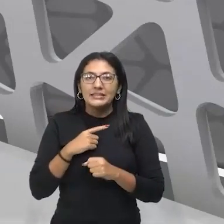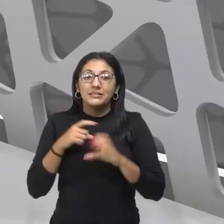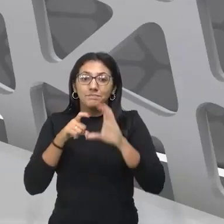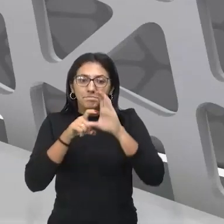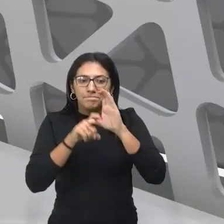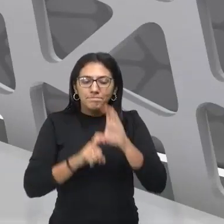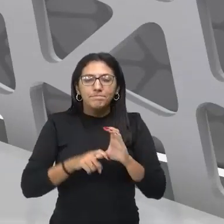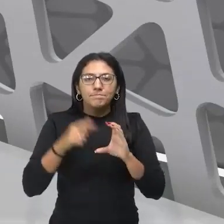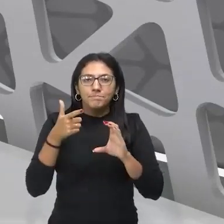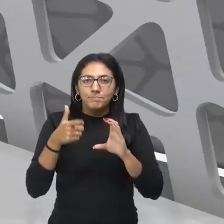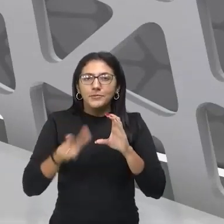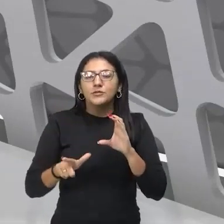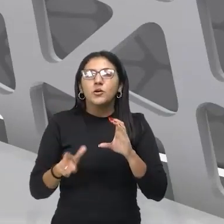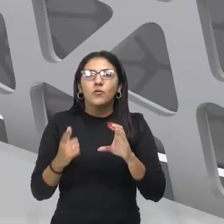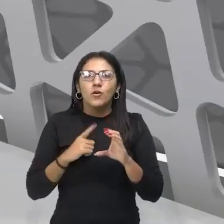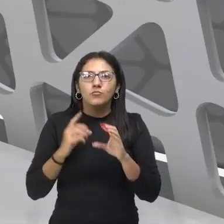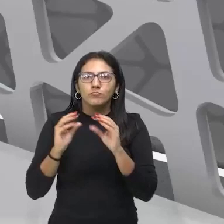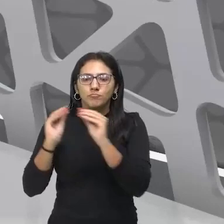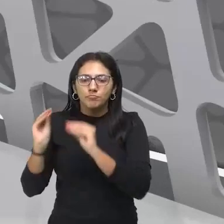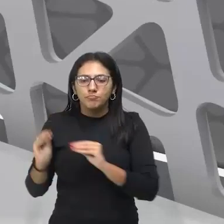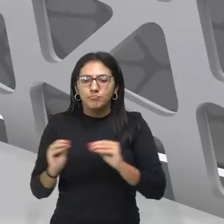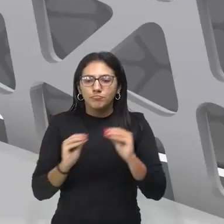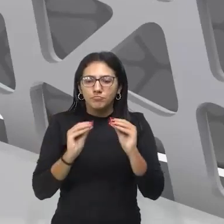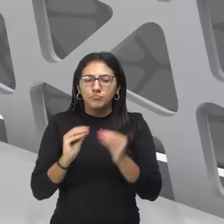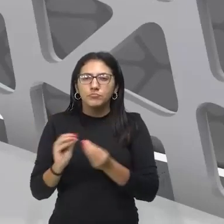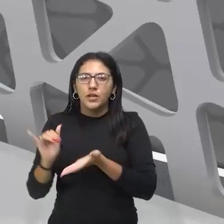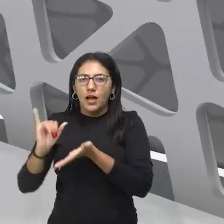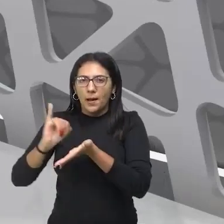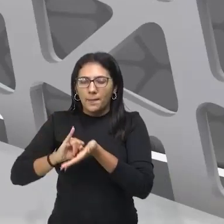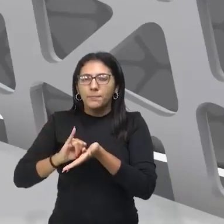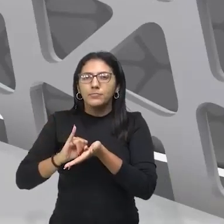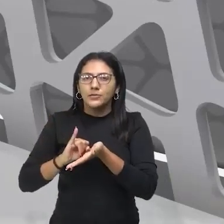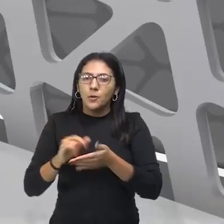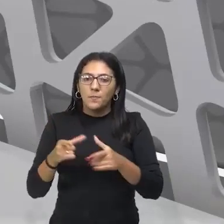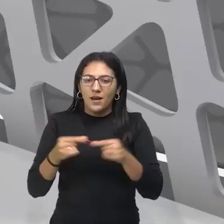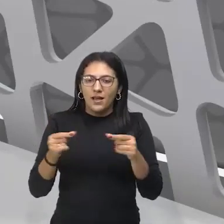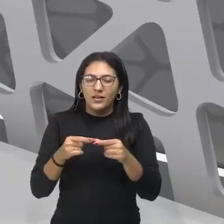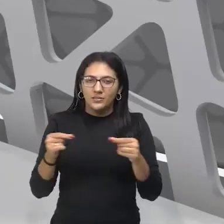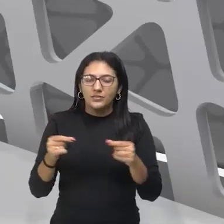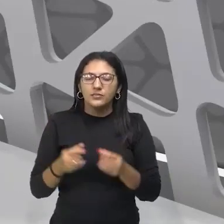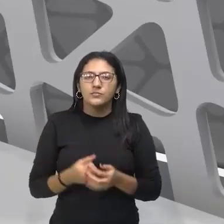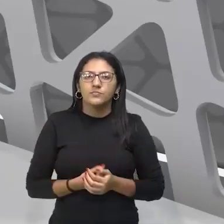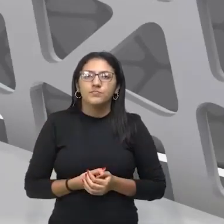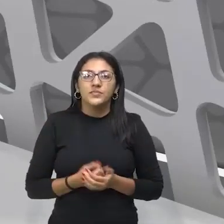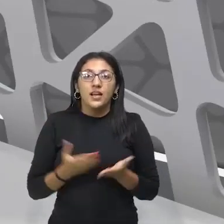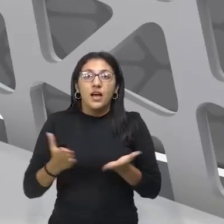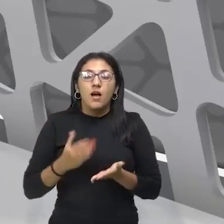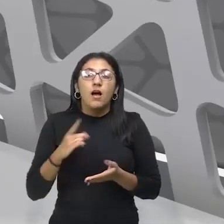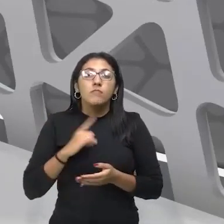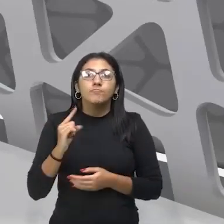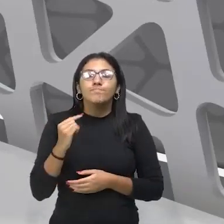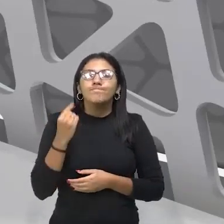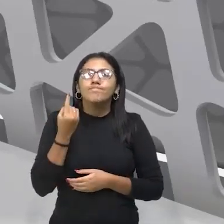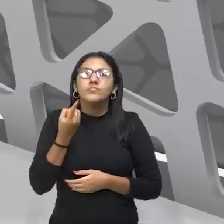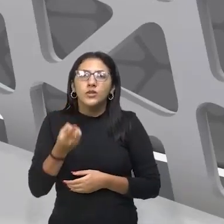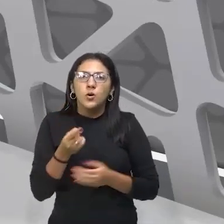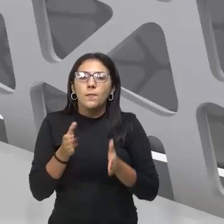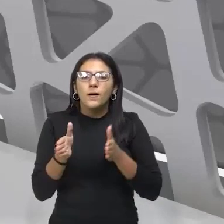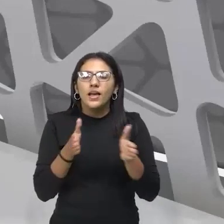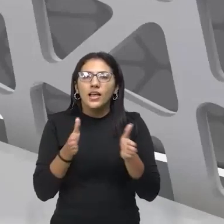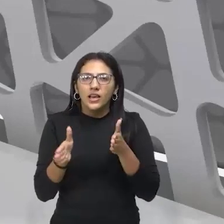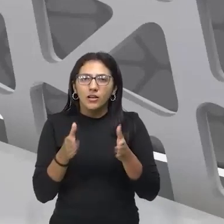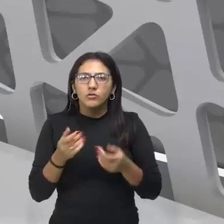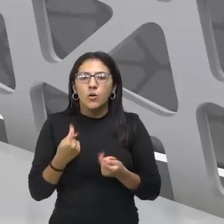nos endividar novamente quando a gente transfere a capital federal, tá? Agora, vamos falar para um outro momento da economia